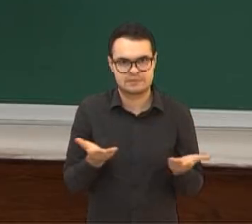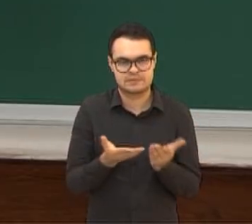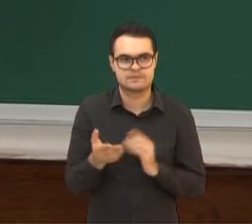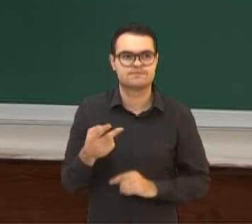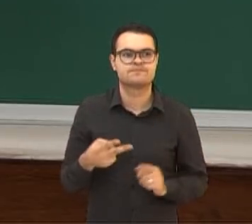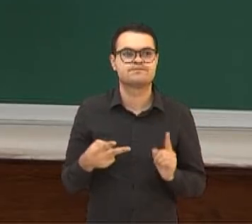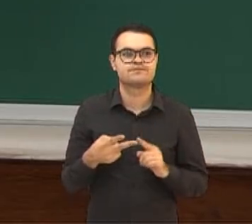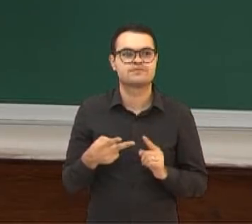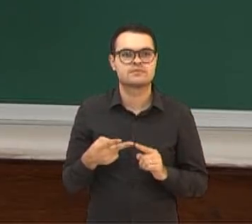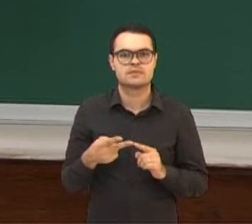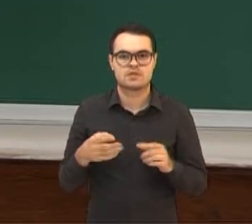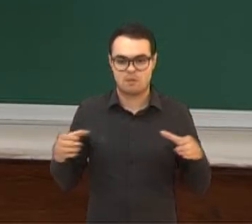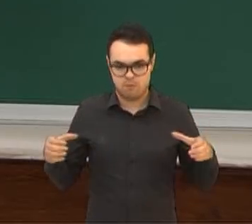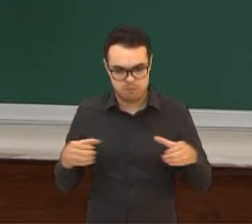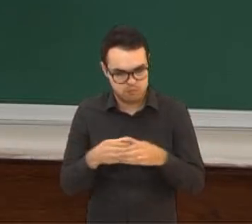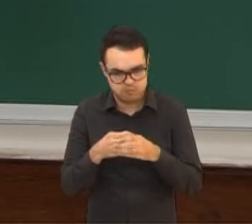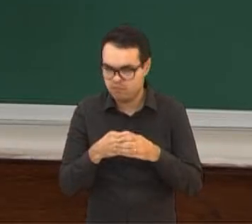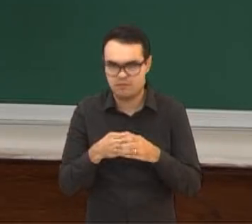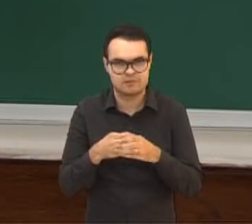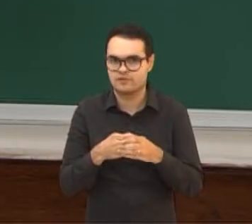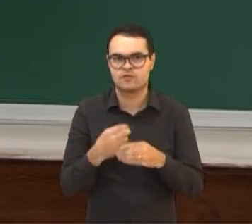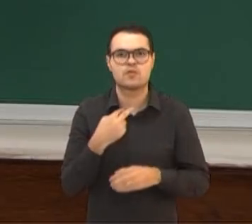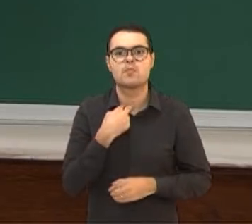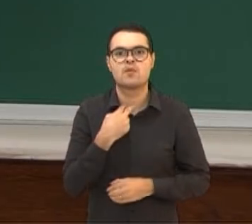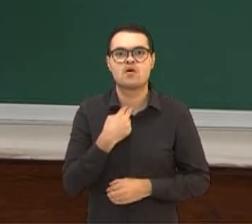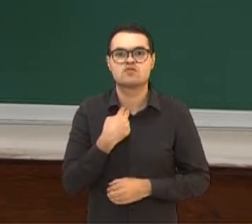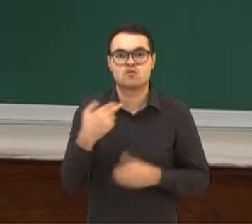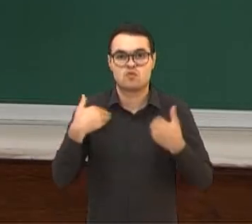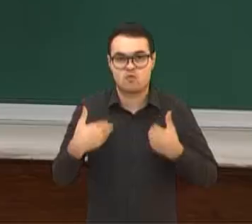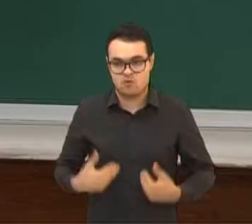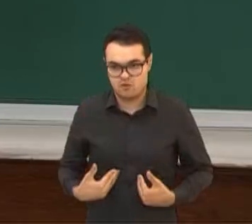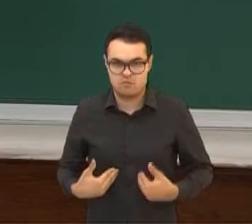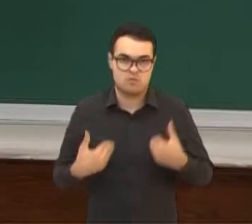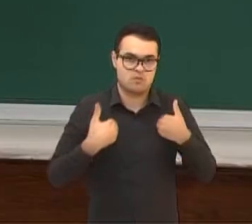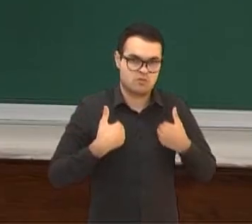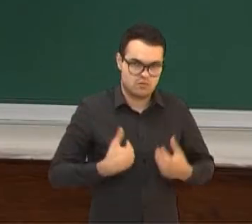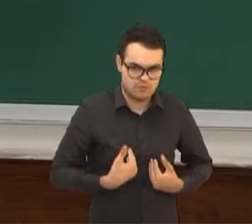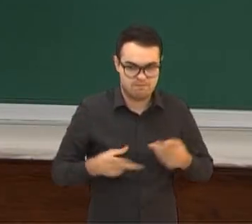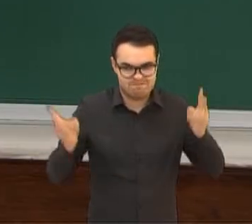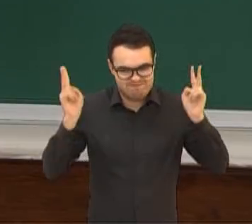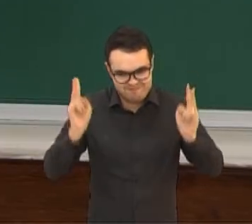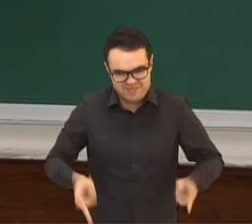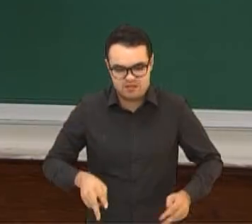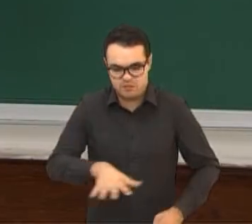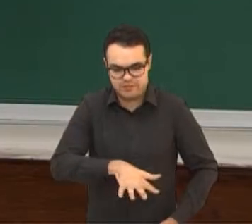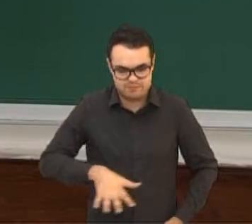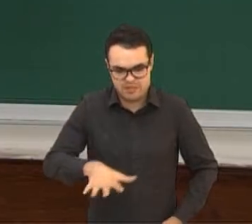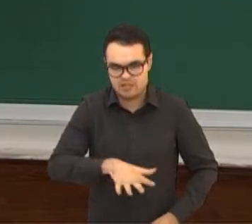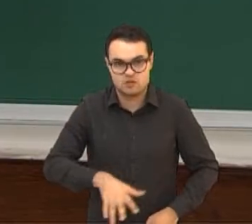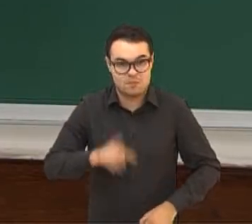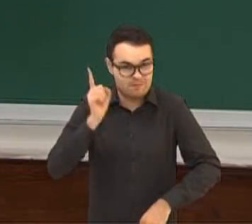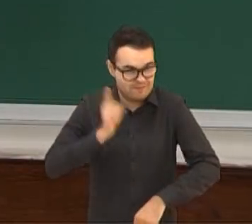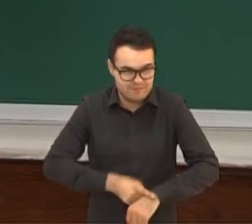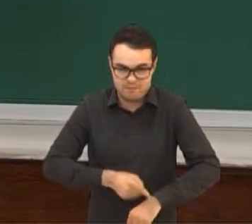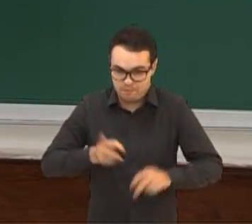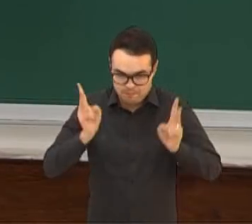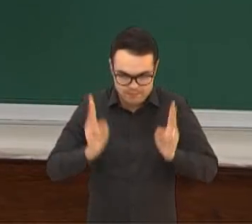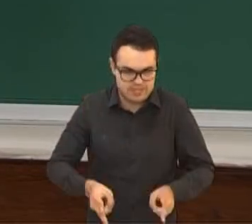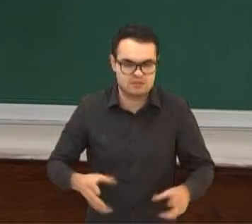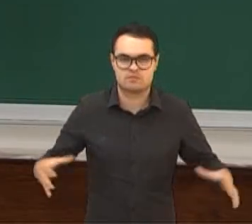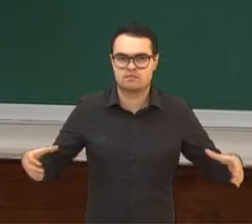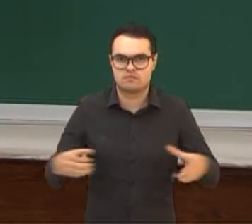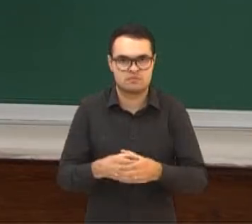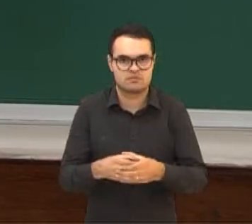de impenetrabilidade, estou falando da história de que um corpo não pode ocupar o mesmo espaço ao mesmo tempo,